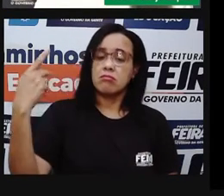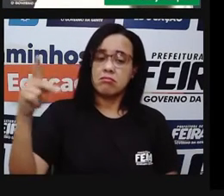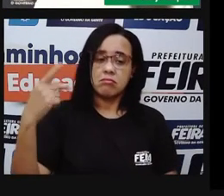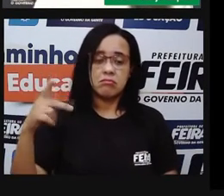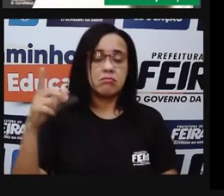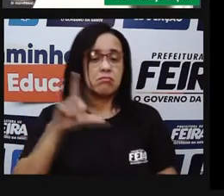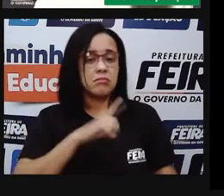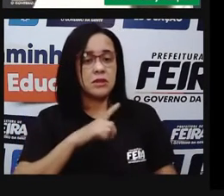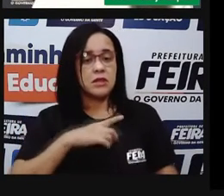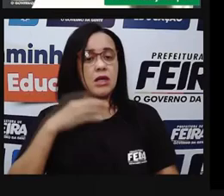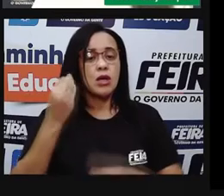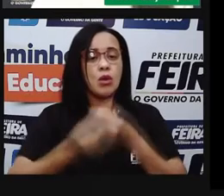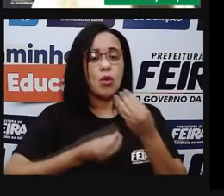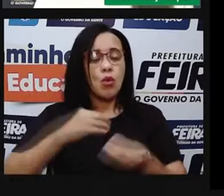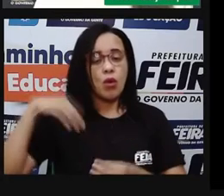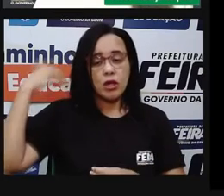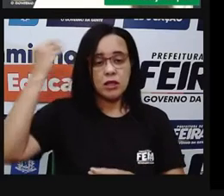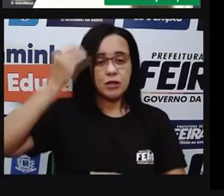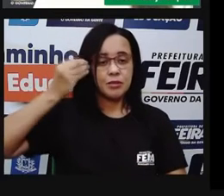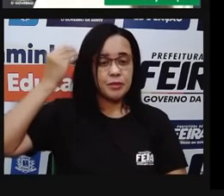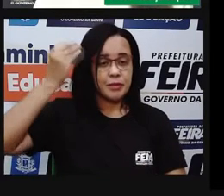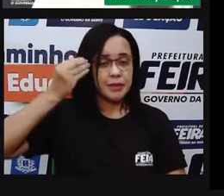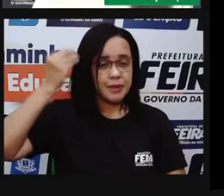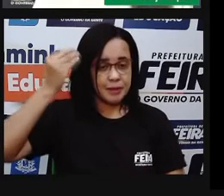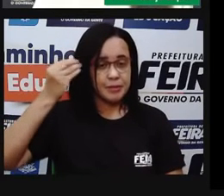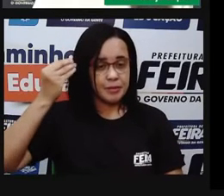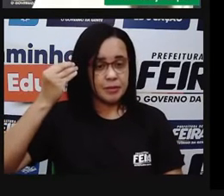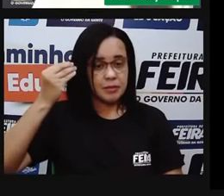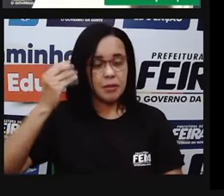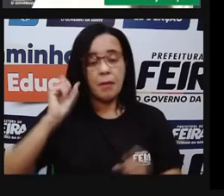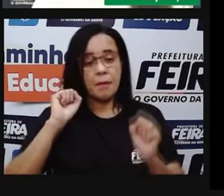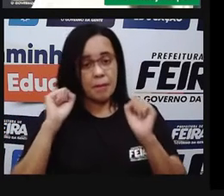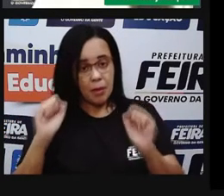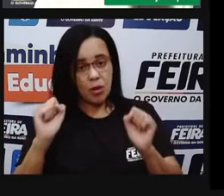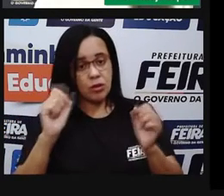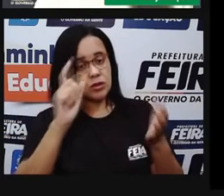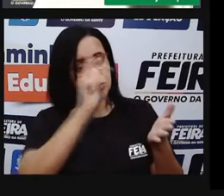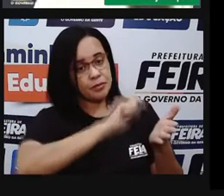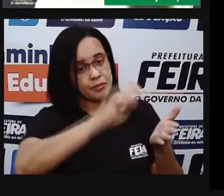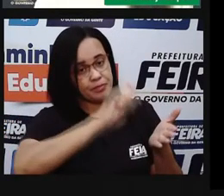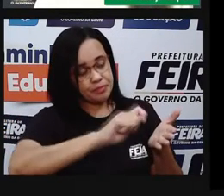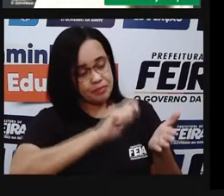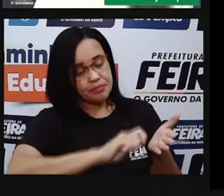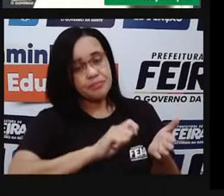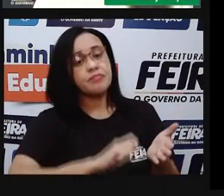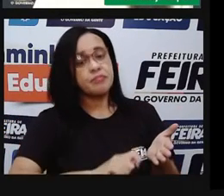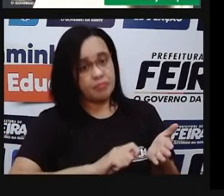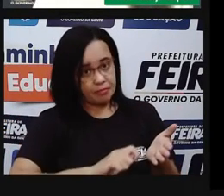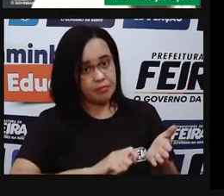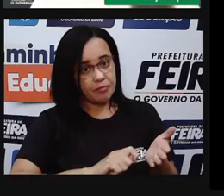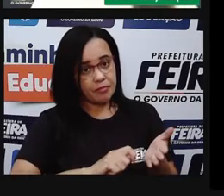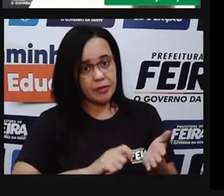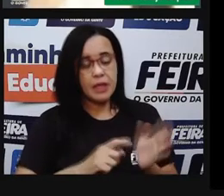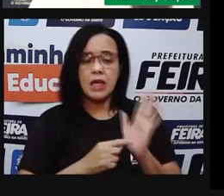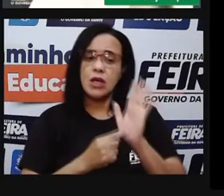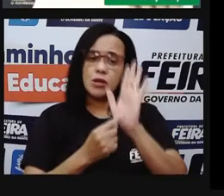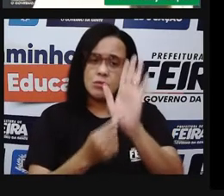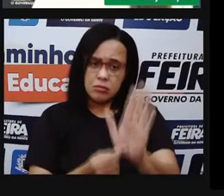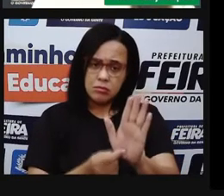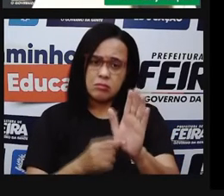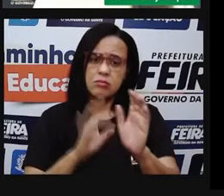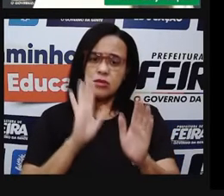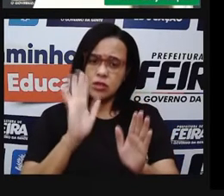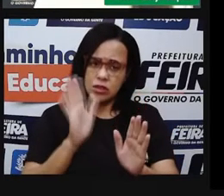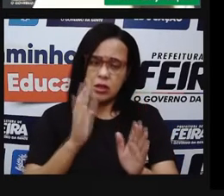podem também, essas experiências, elas podem ser escritas. Eu apresentei o Museu da Pessoa para vocês, vocês lembram? Espero que vocês